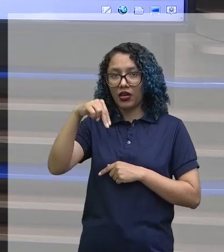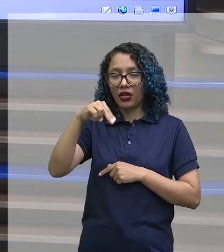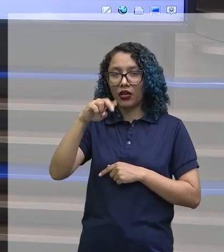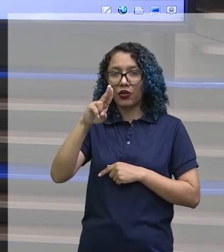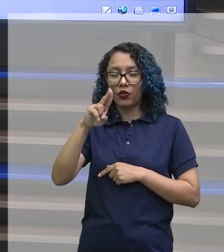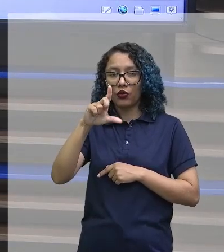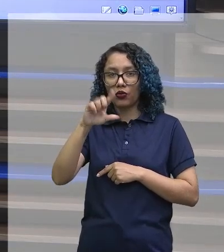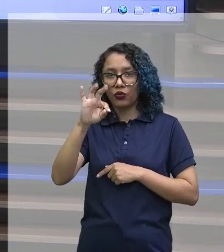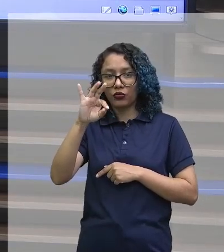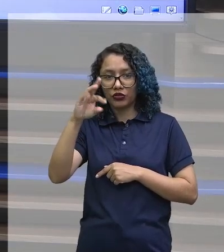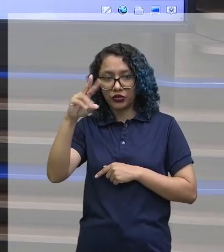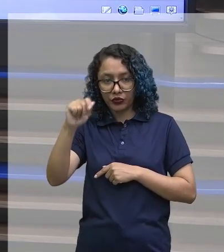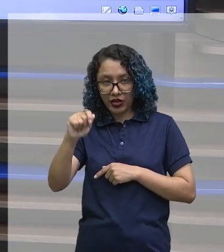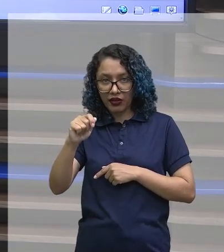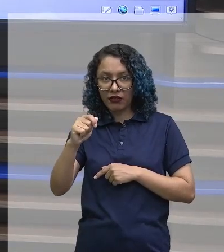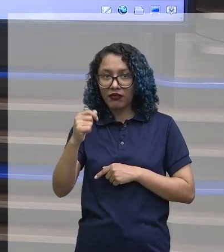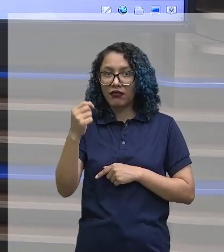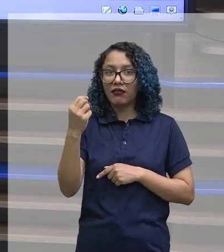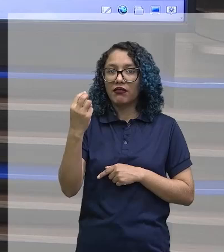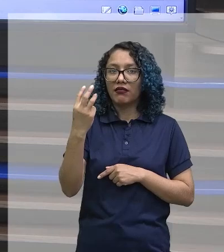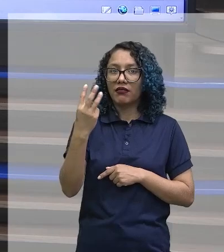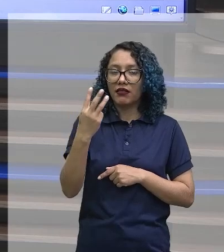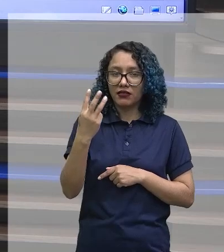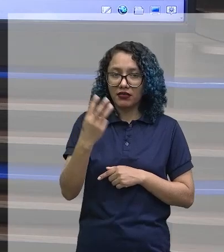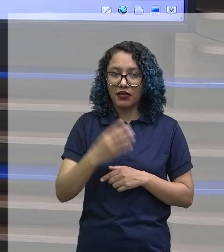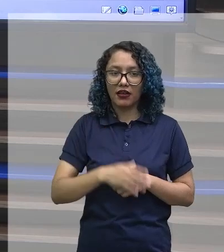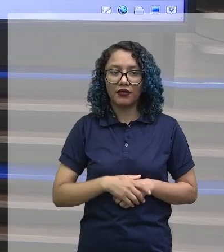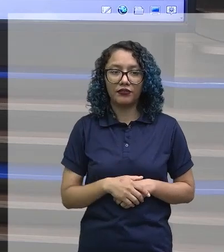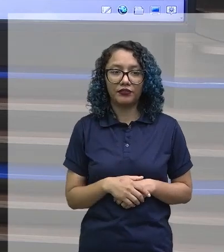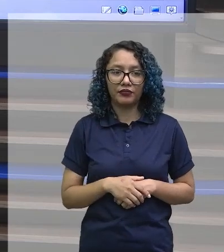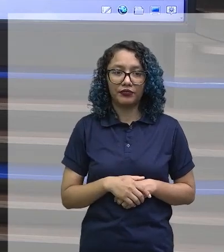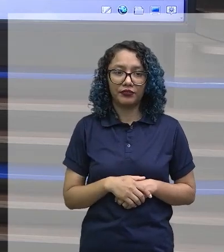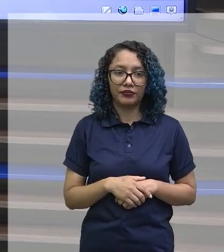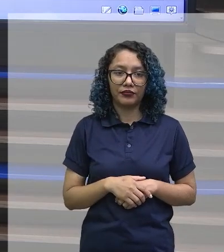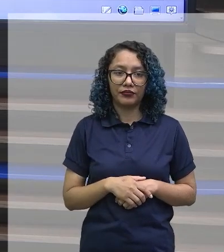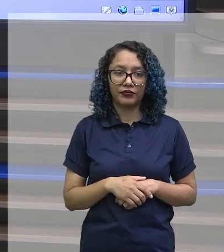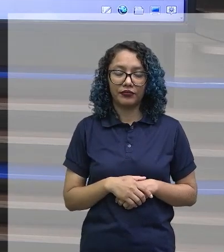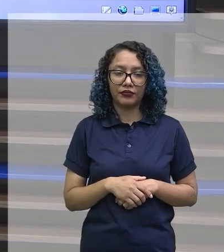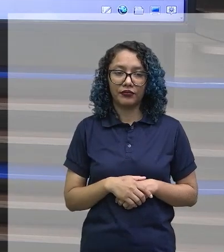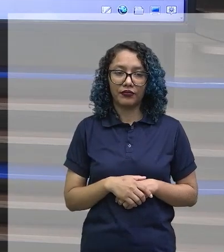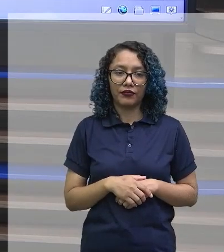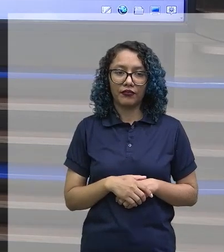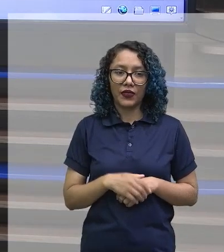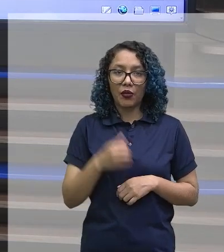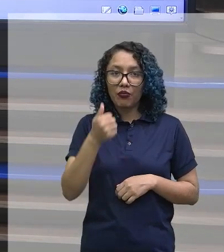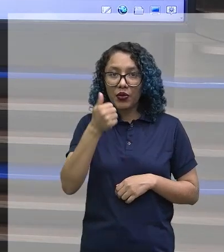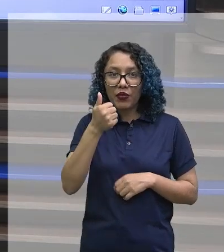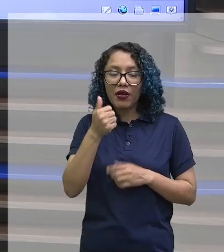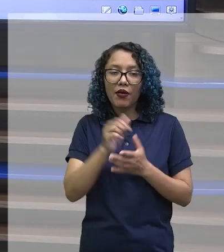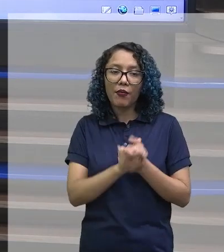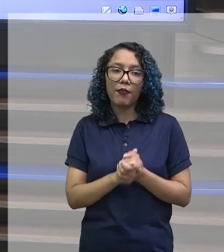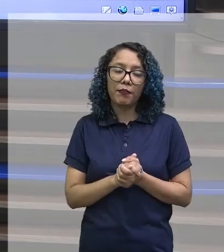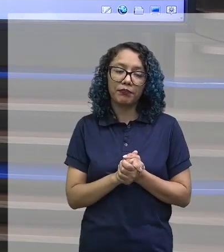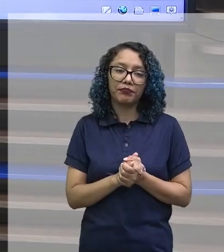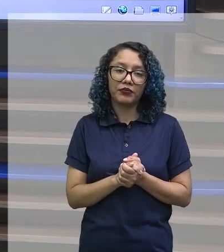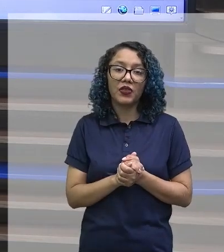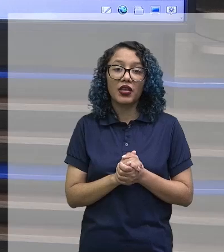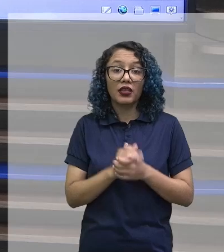no final de cada verso do poema, nós vamos observar que elas são